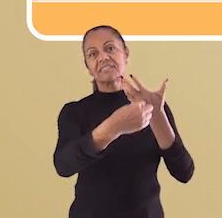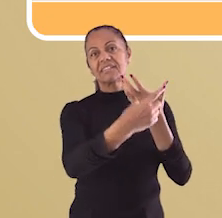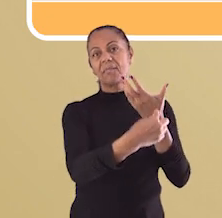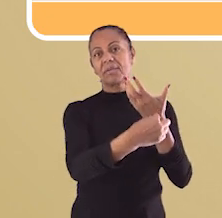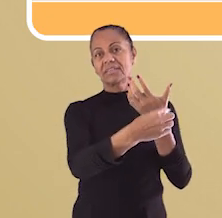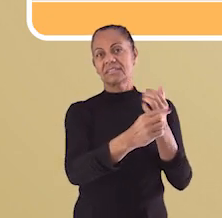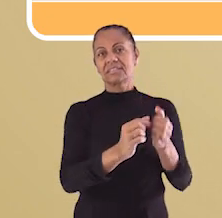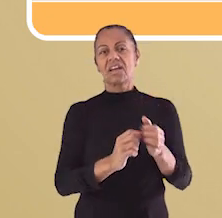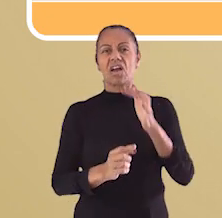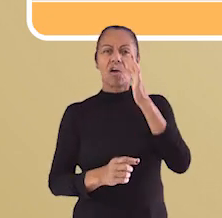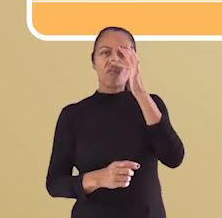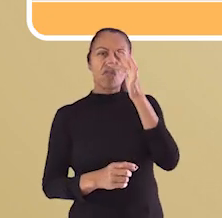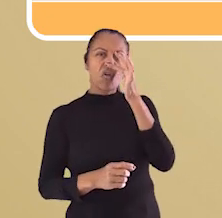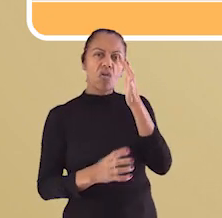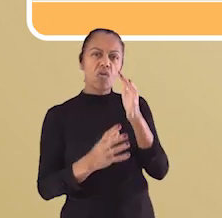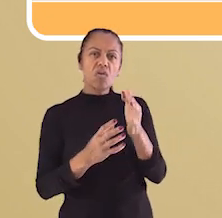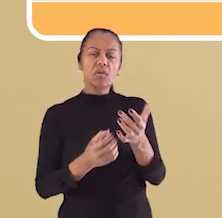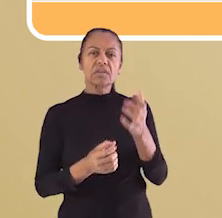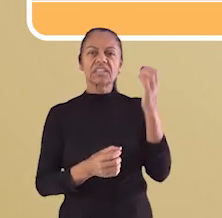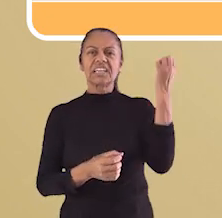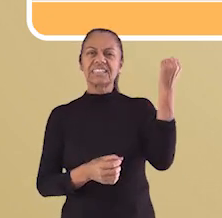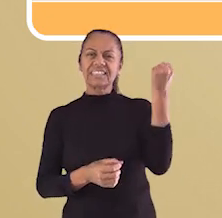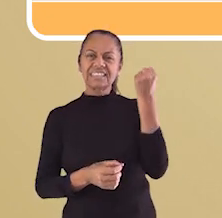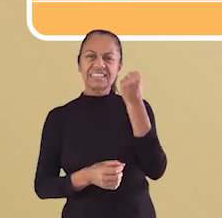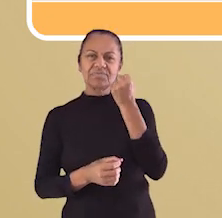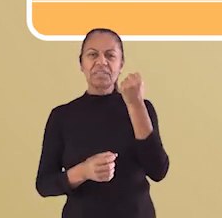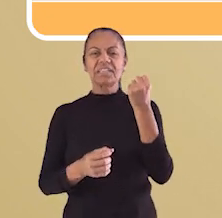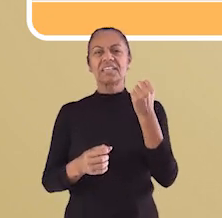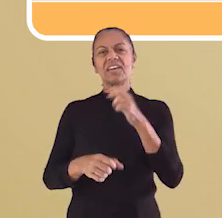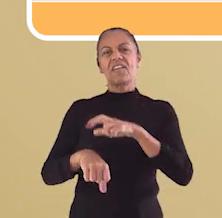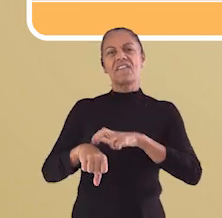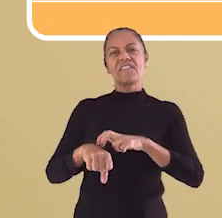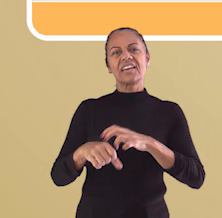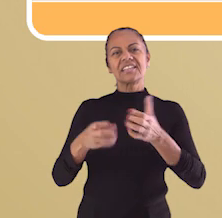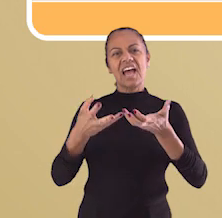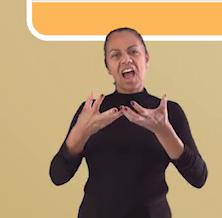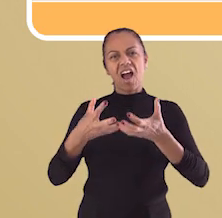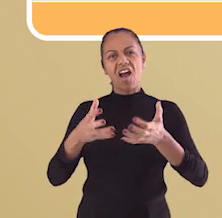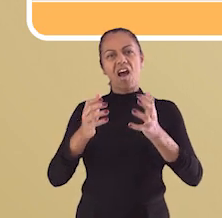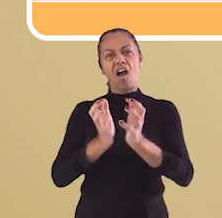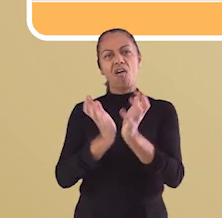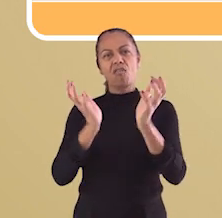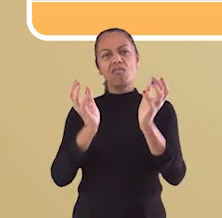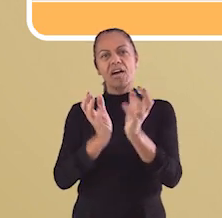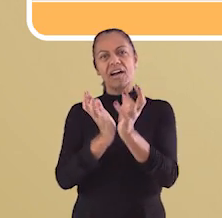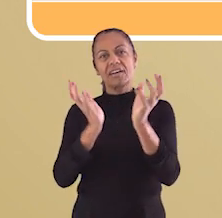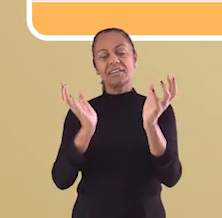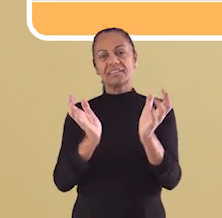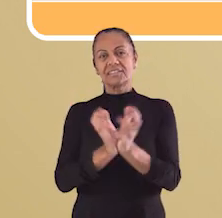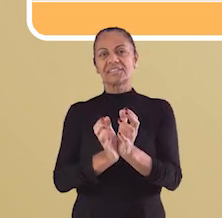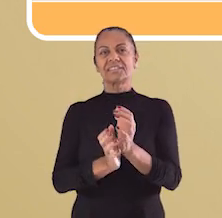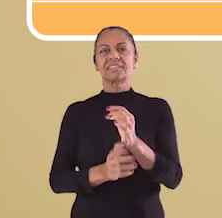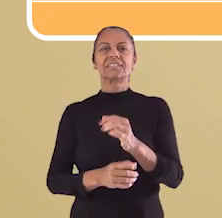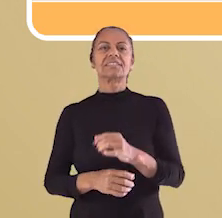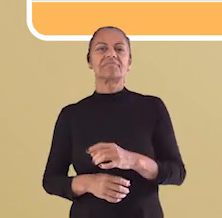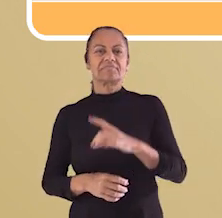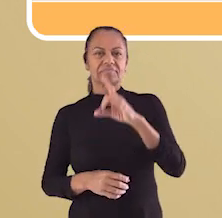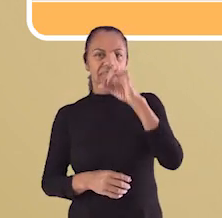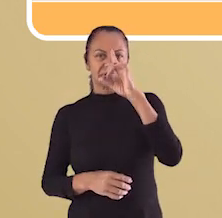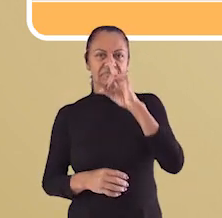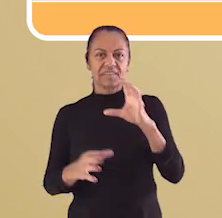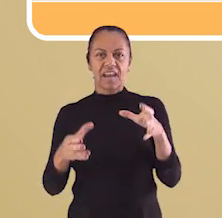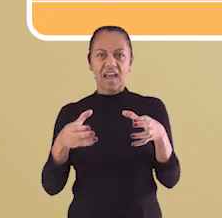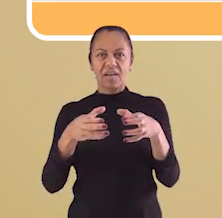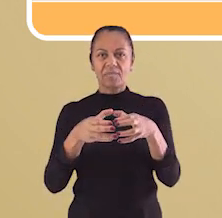crescem acima do solo, mas aí já não está falando de grande porte. A gente está falando de flores, milho, por exemplo, alface, abóbora e